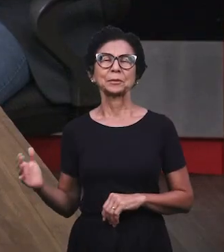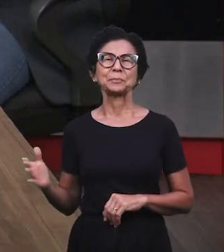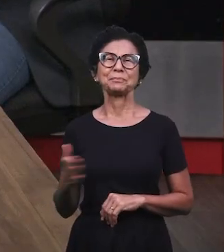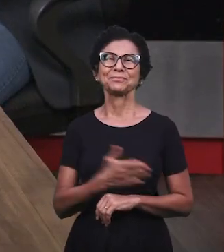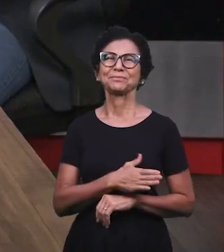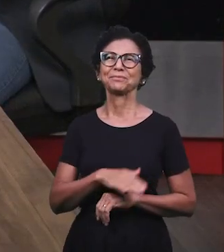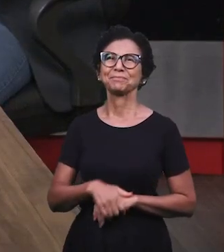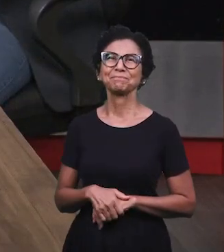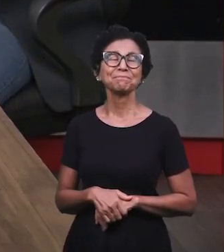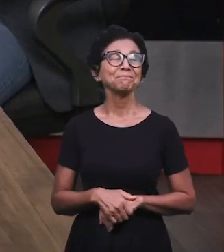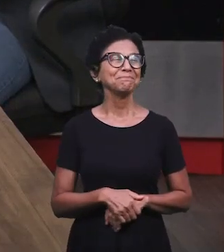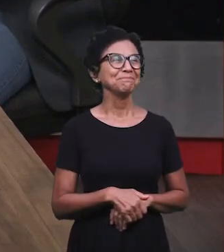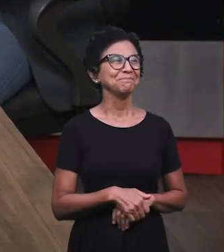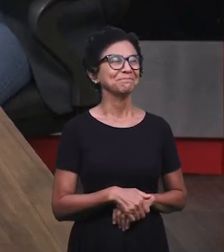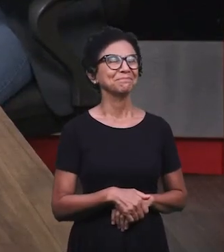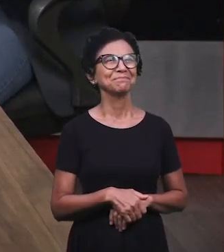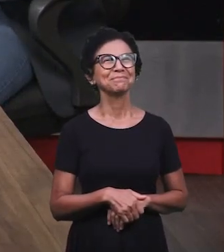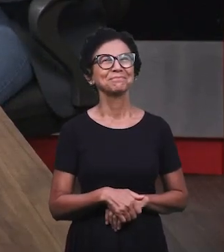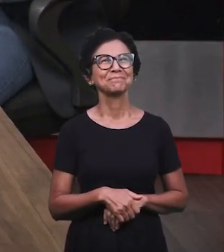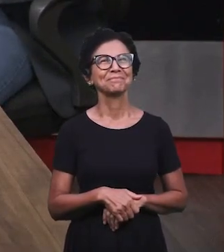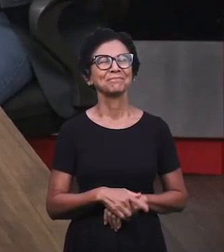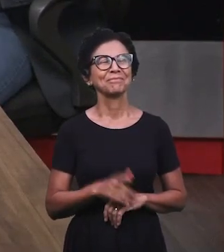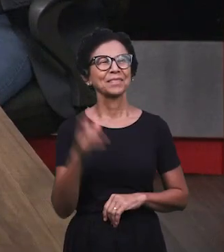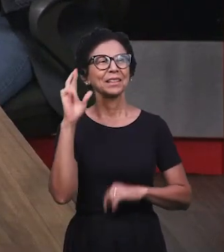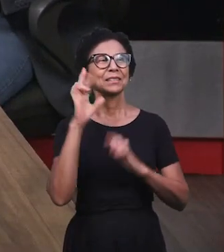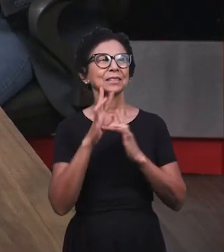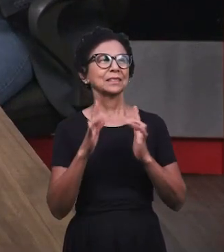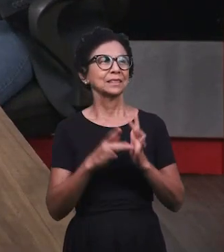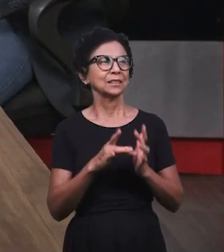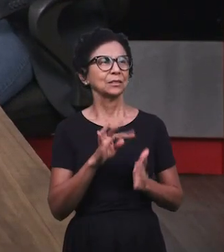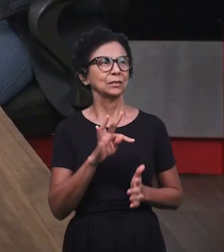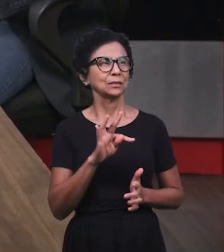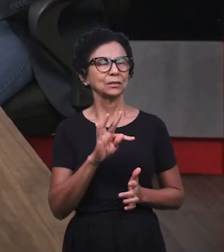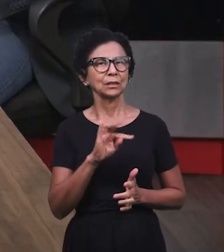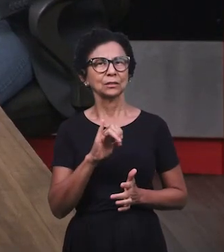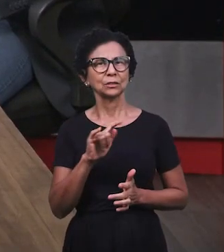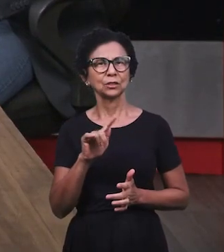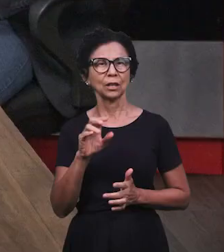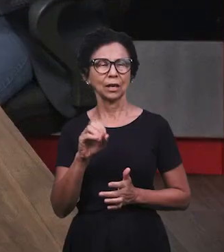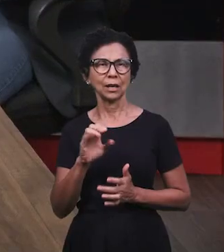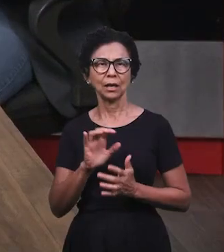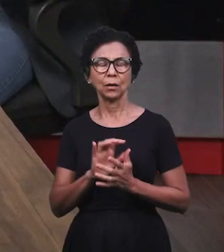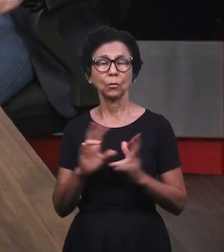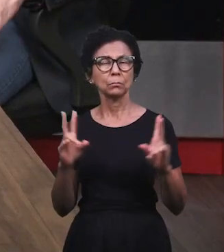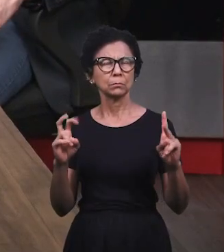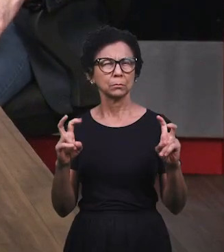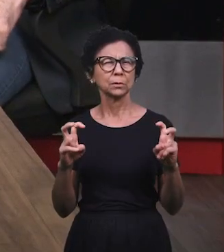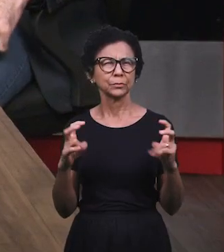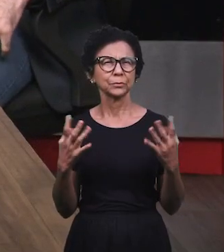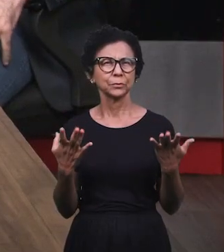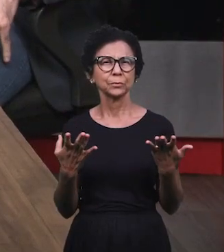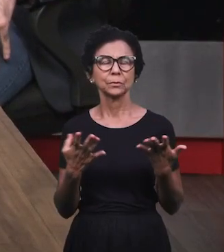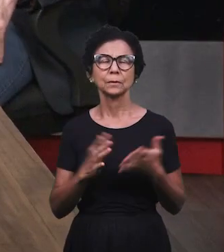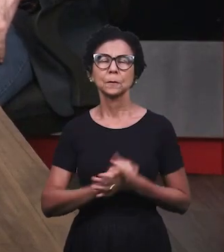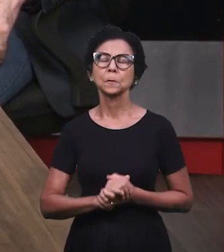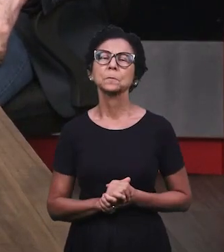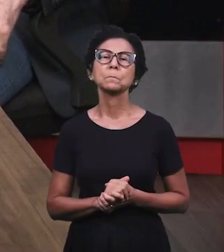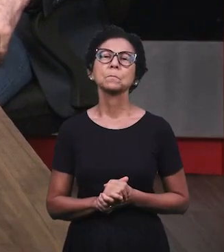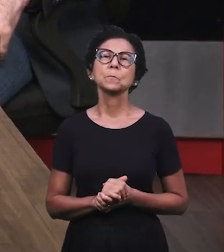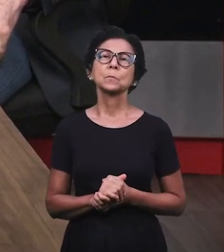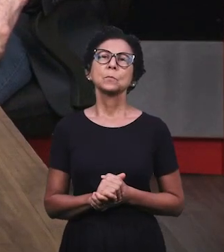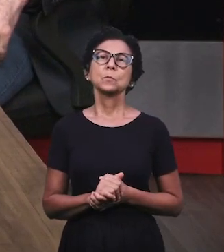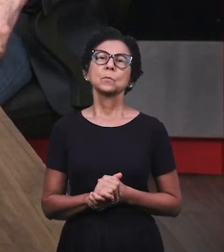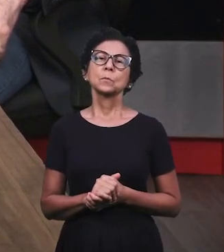Senhor, pastor. Muito bem, Tiago. Tratar a respeito de um assunto que é muito pertinente, Sim. Sobretudo